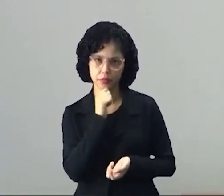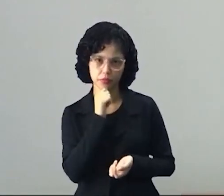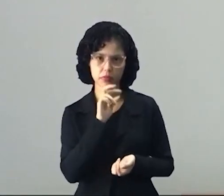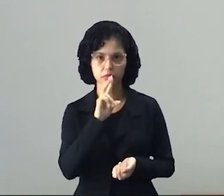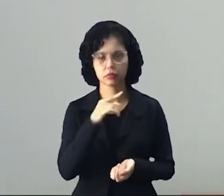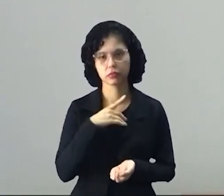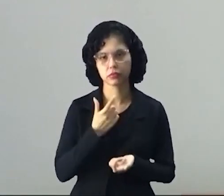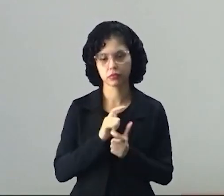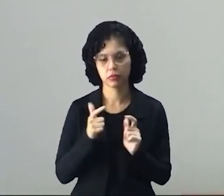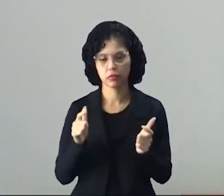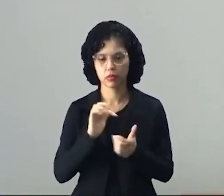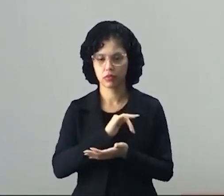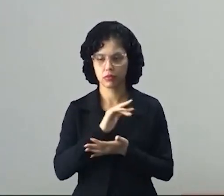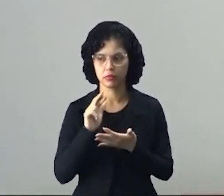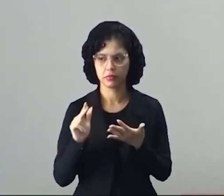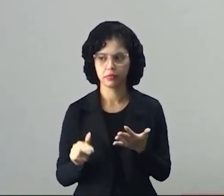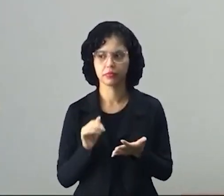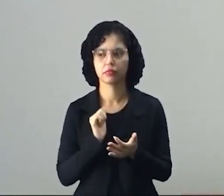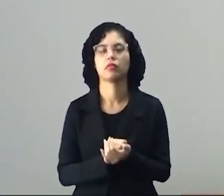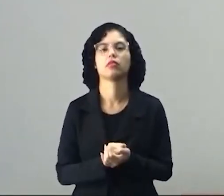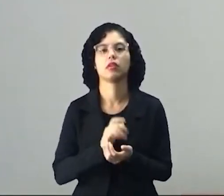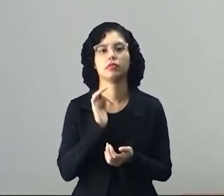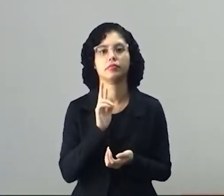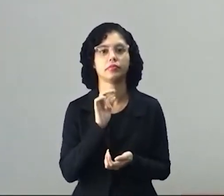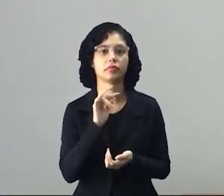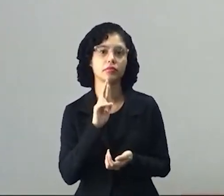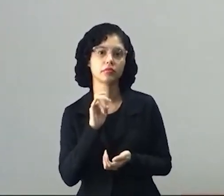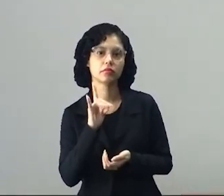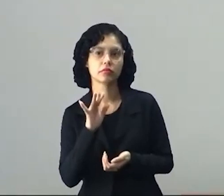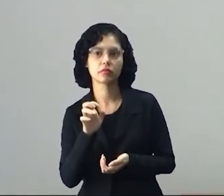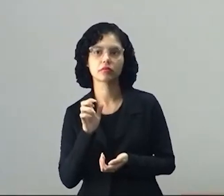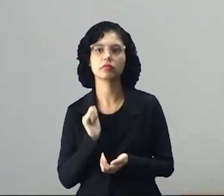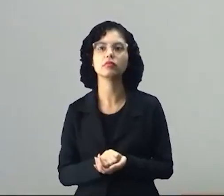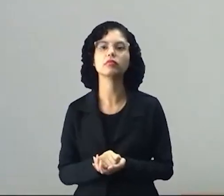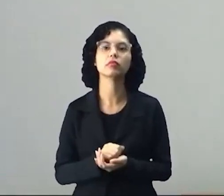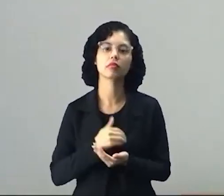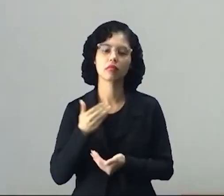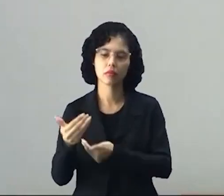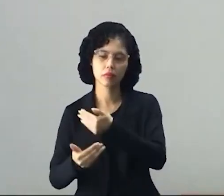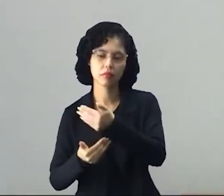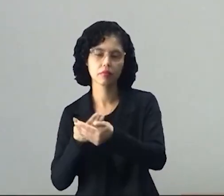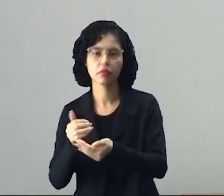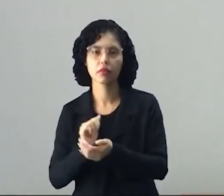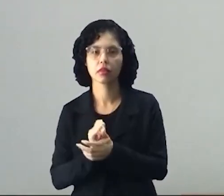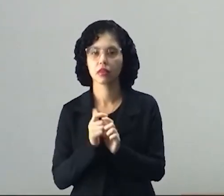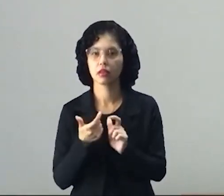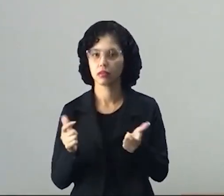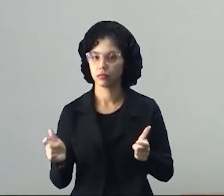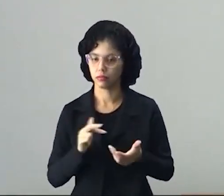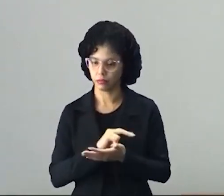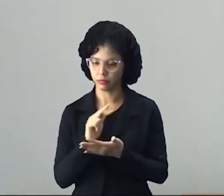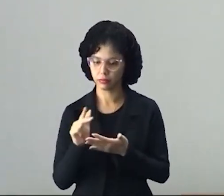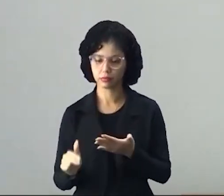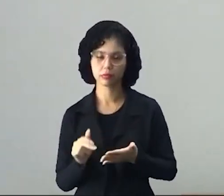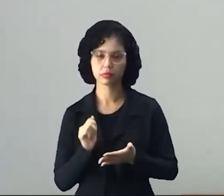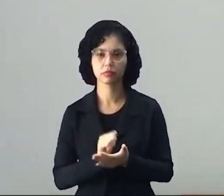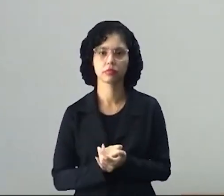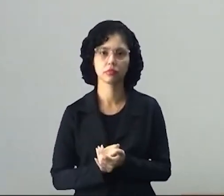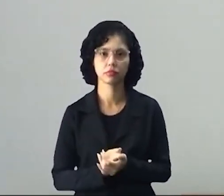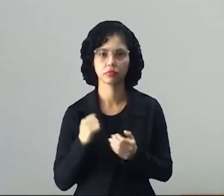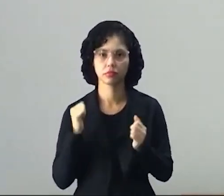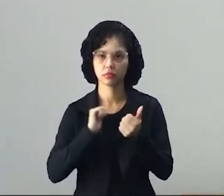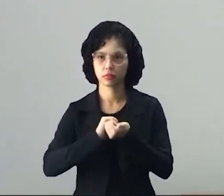vai ter uma grande diversidade desses artrópodes? Porque ele já vem ao longo do processo evolutivo tendo uma grande diversificação